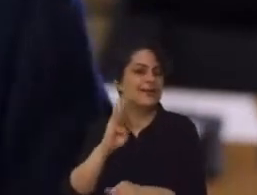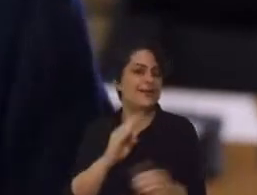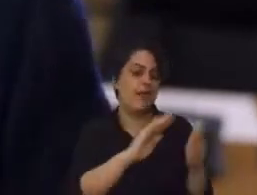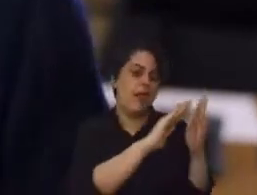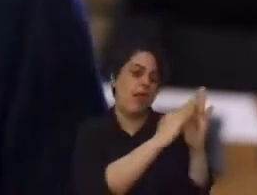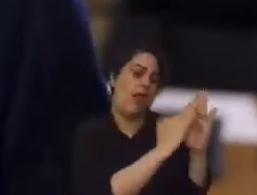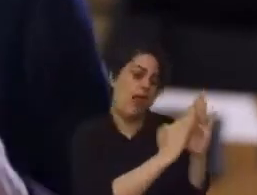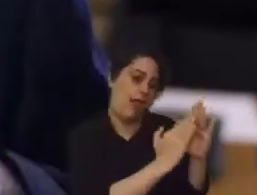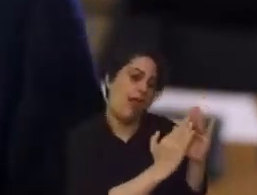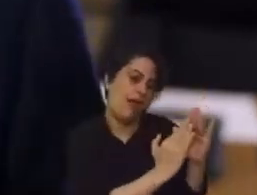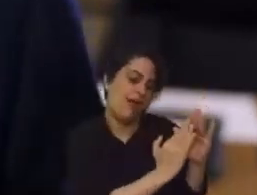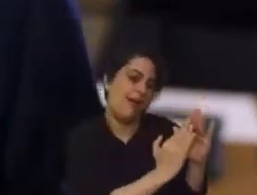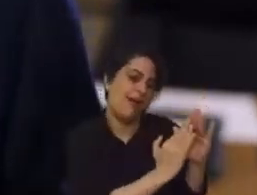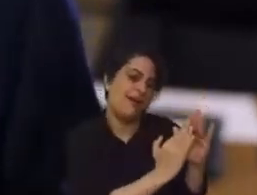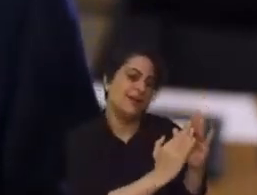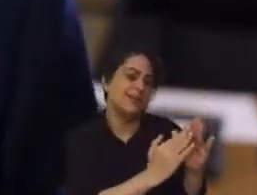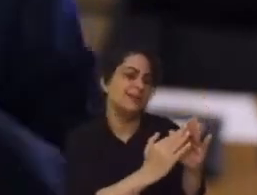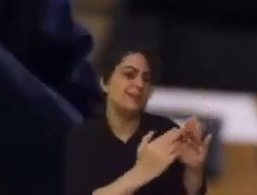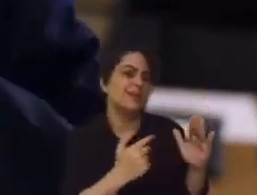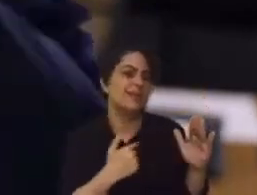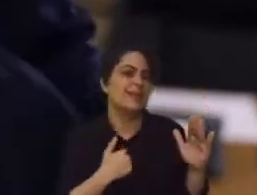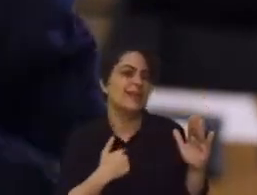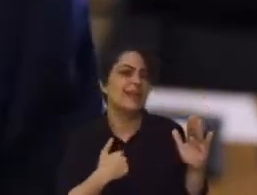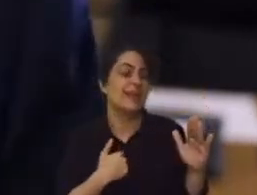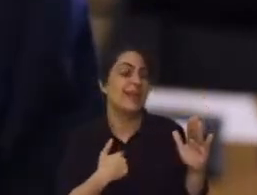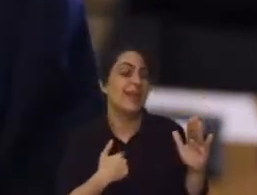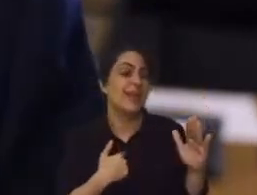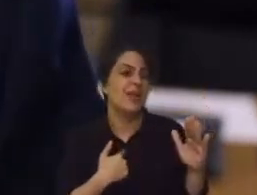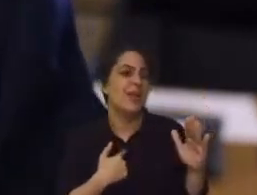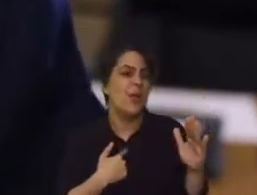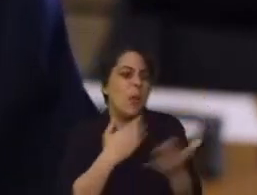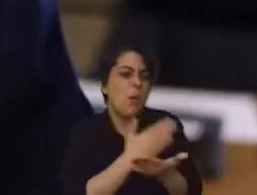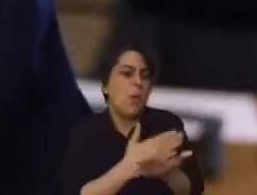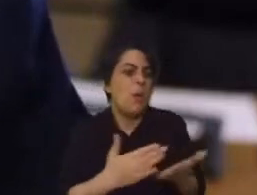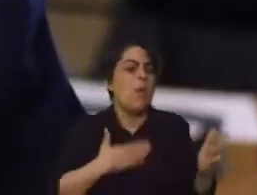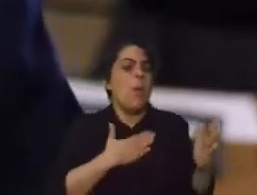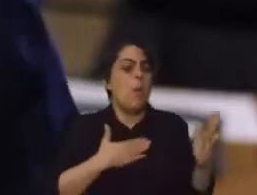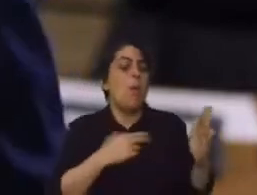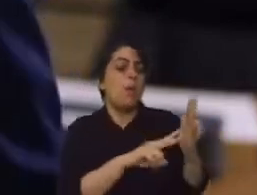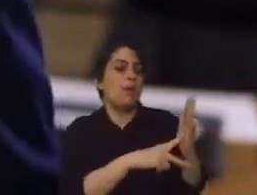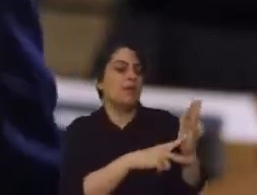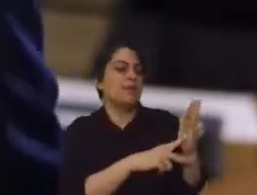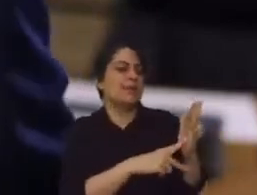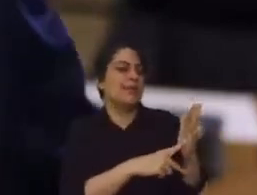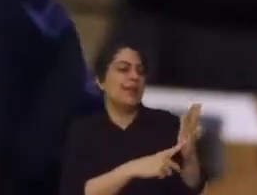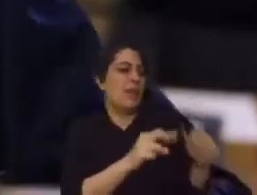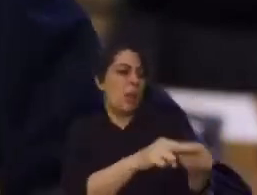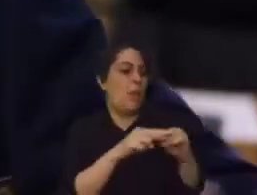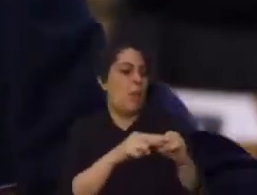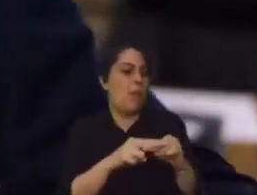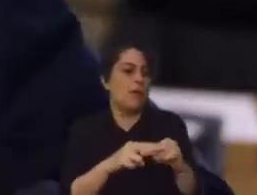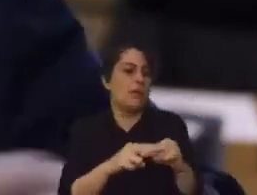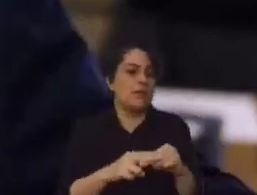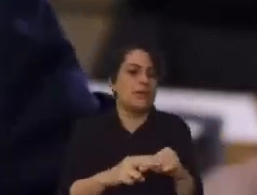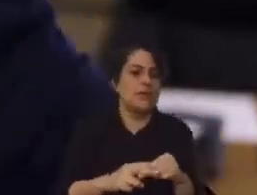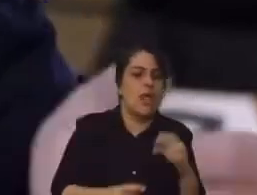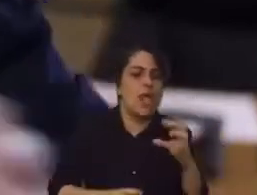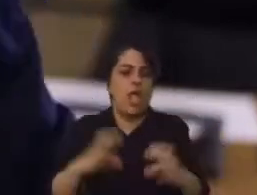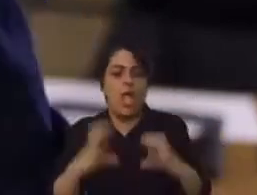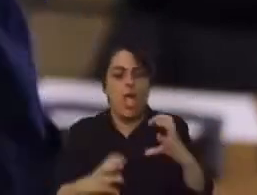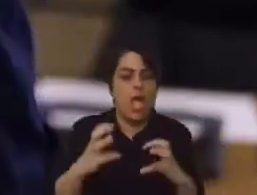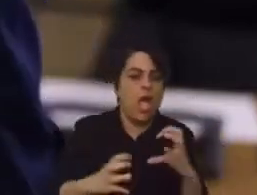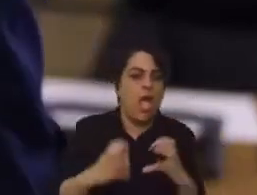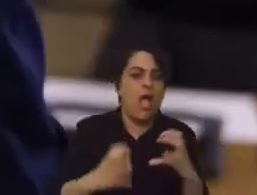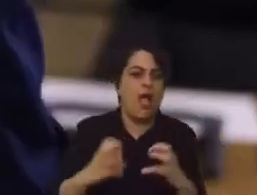gosto pelo sindicato por causa de uma briga de um congresso que ia ter em Ribeirão Preto, que meu irmão queria ir, teve uma briga lá entre os dirigentes,